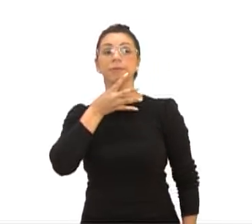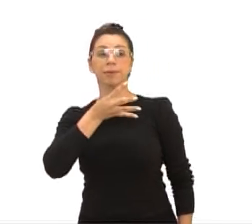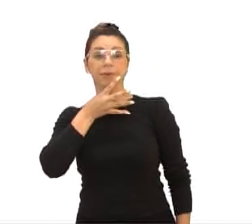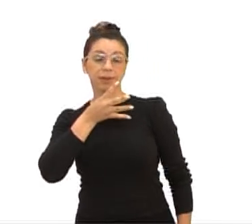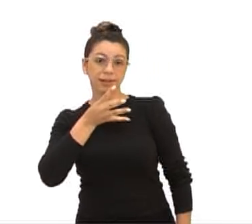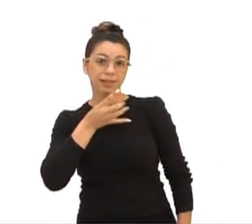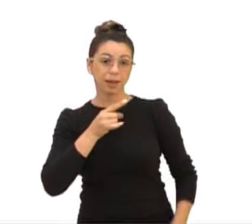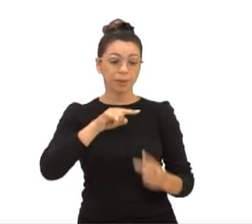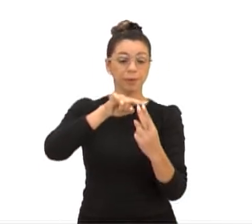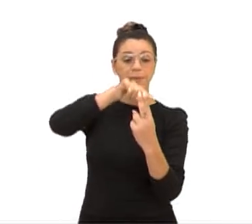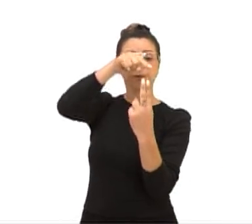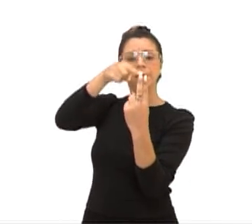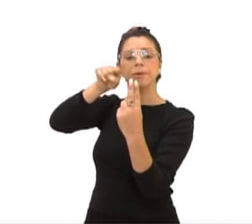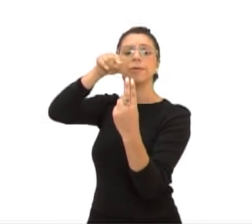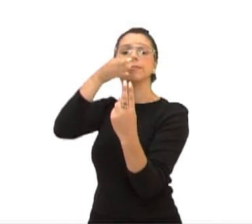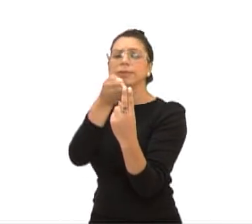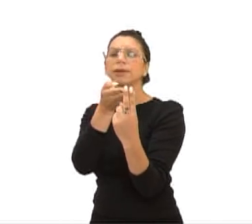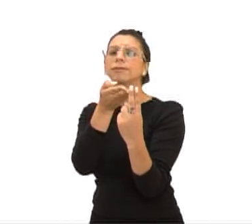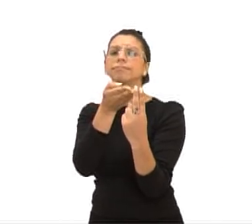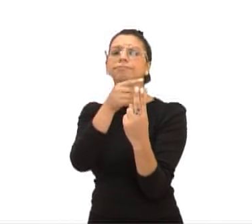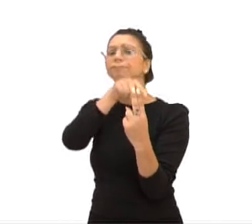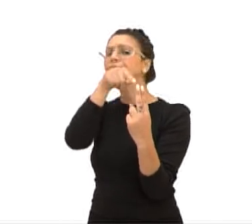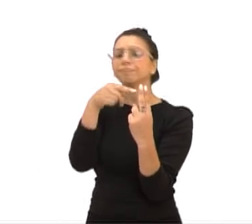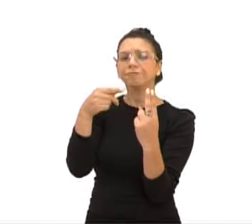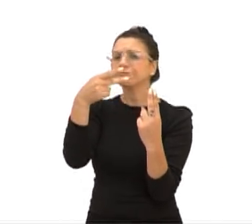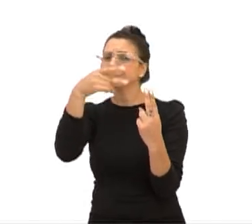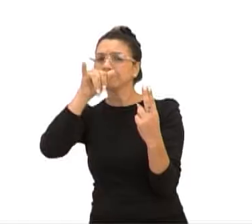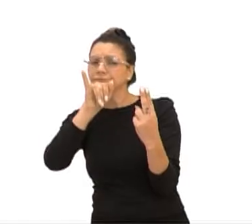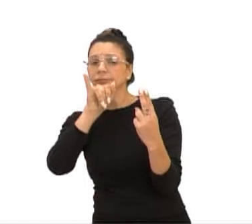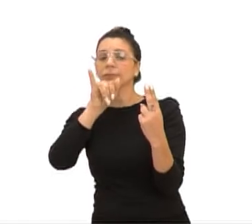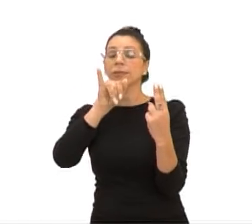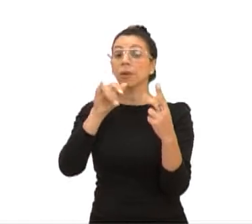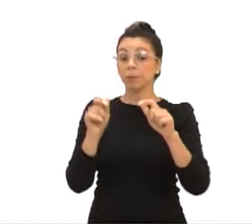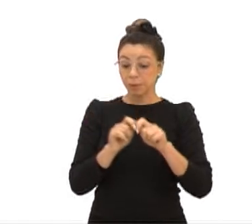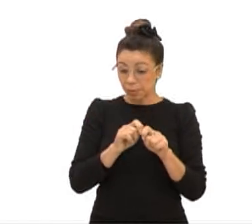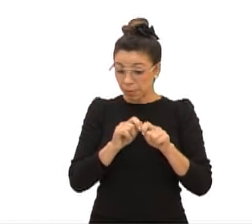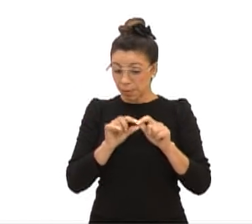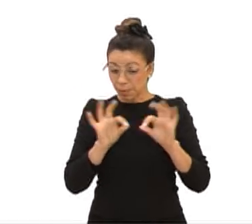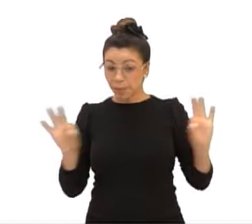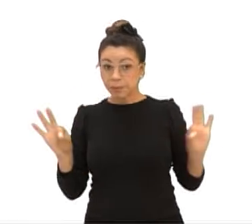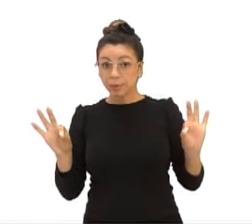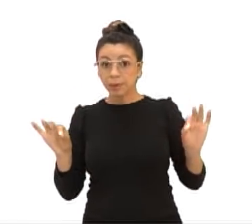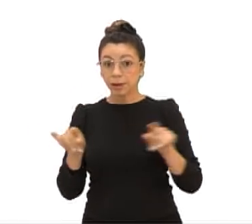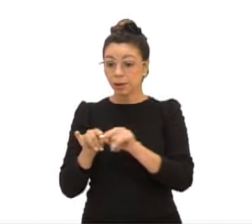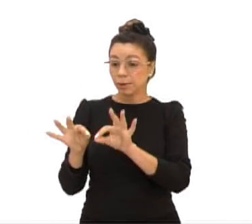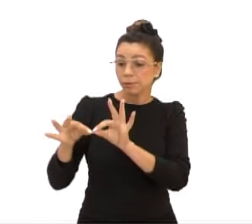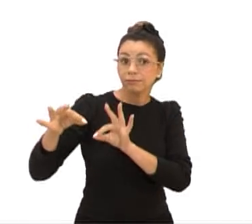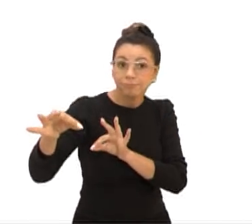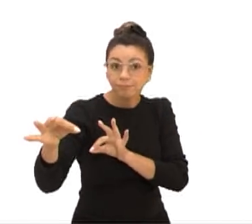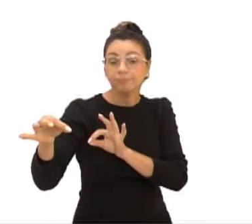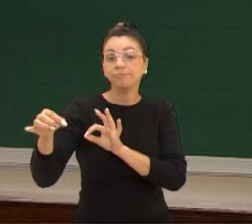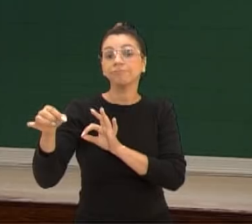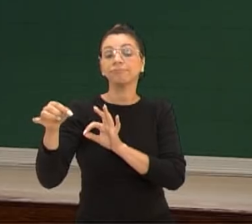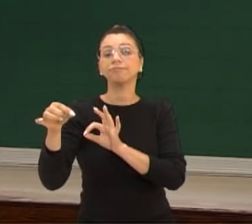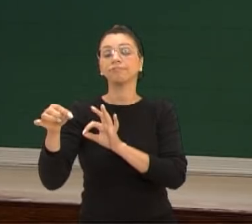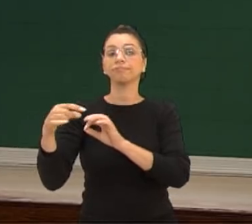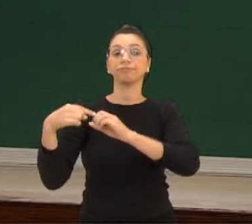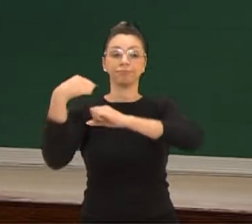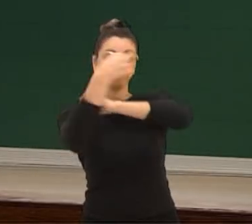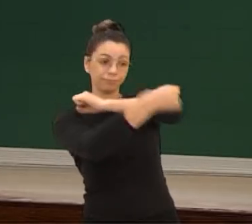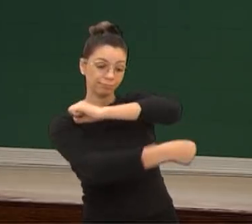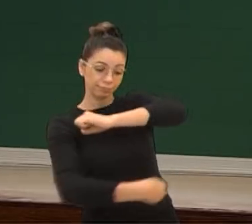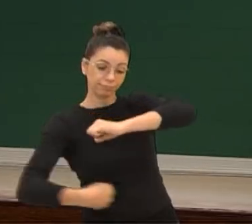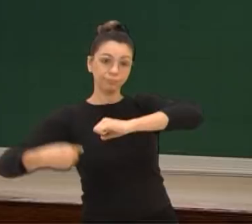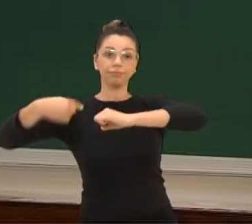número π e vamos aprender a calcular o comprimento e o perímetro de uma circunferência. Além disso,